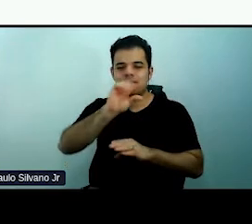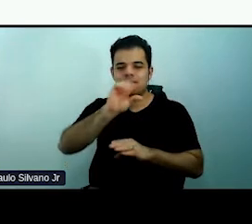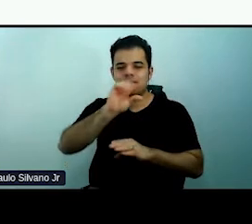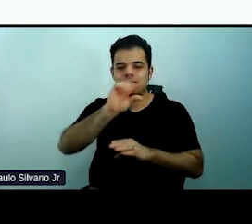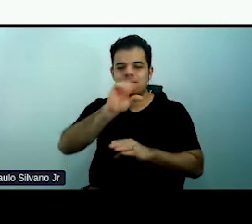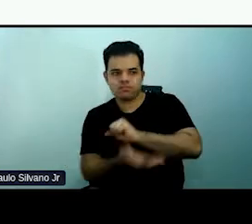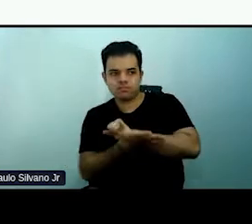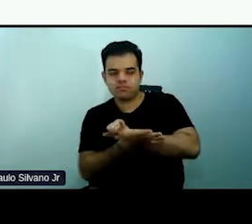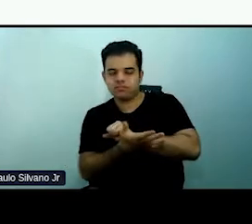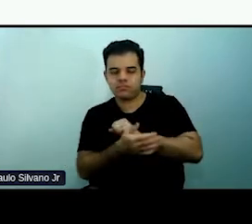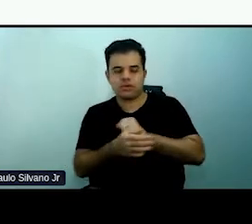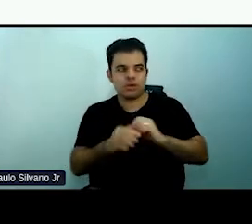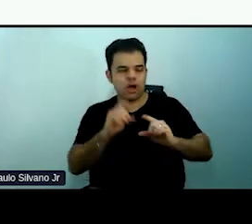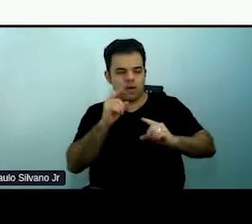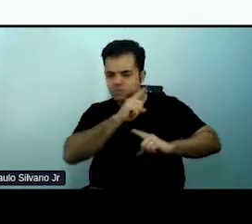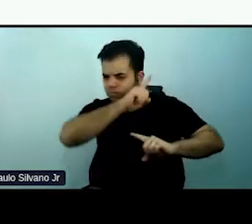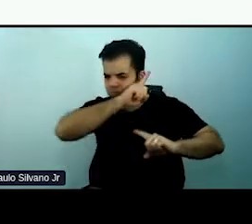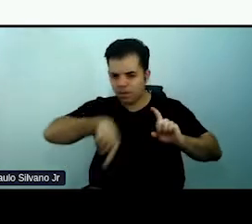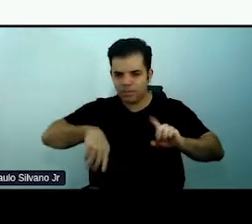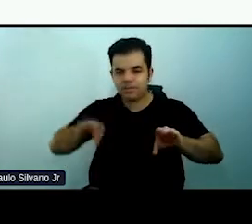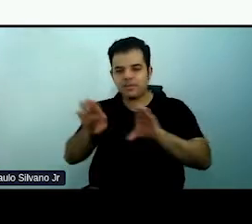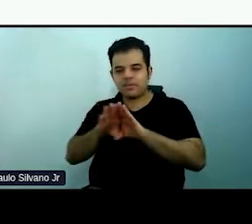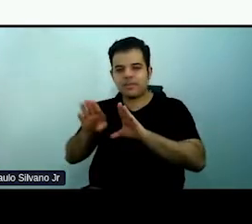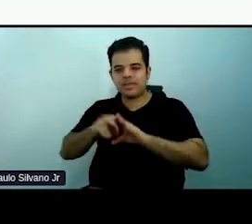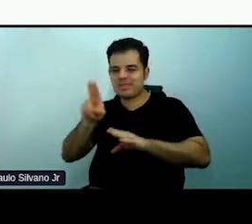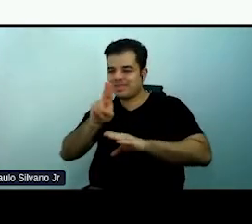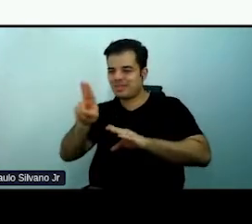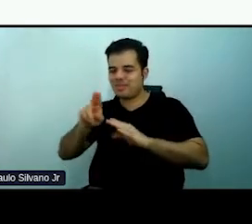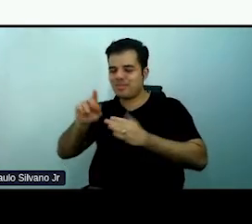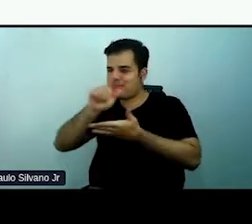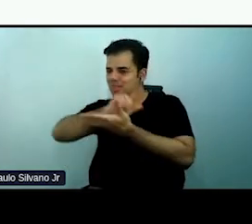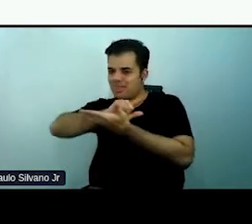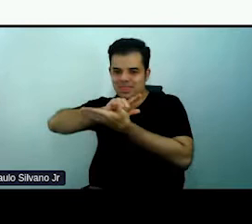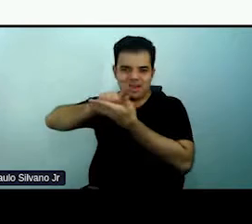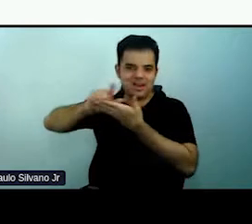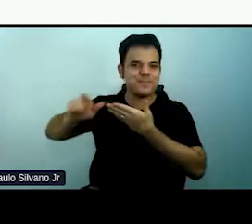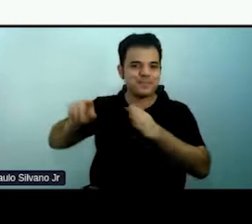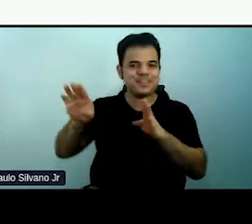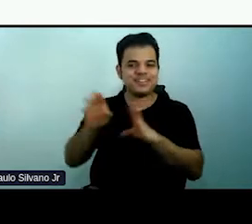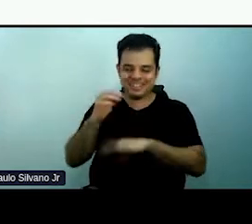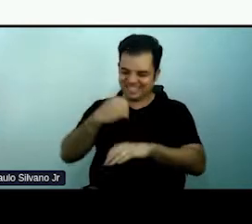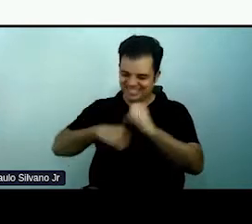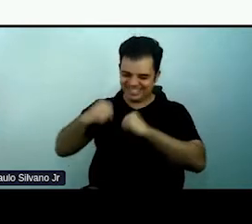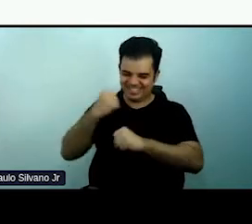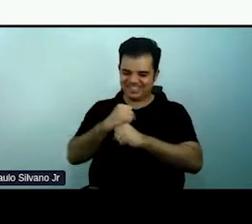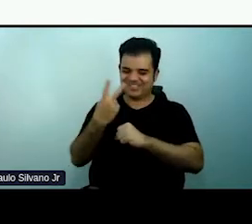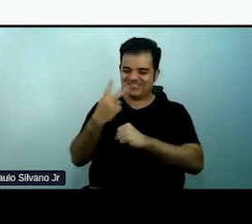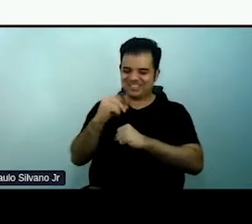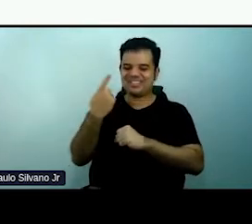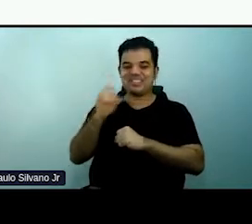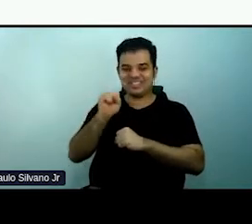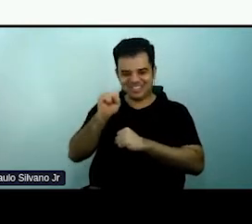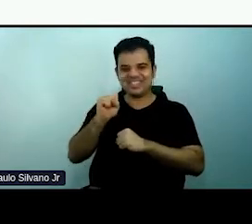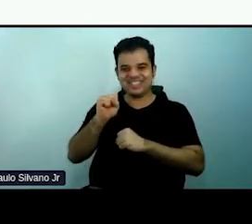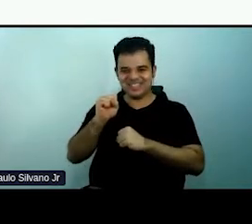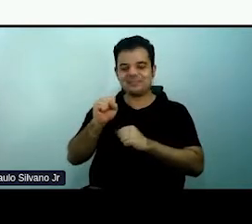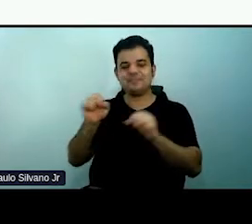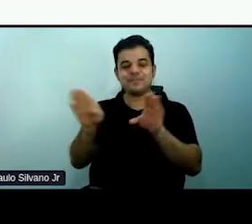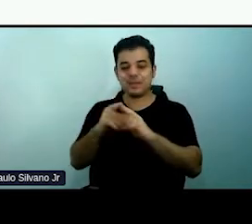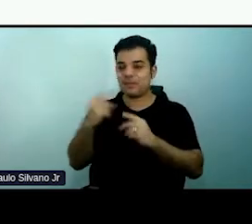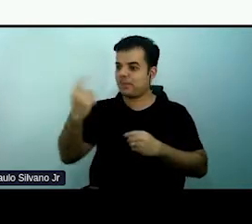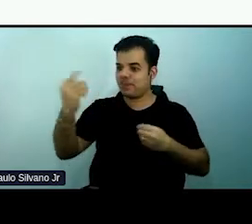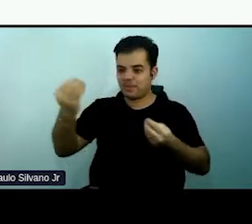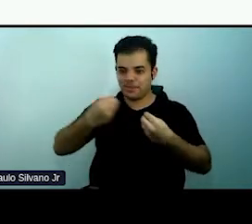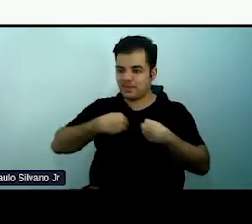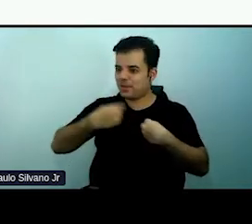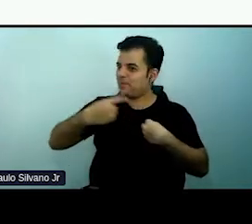Limpa Nome, que nós vamos falar agora, uma camisa de 2018, foi a primeira camisa que eu ganhei aqui entrando